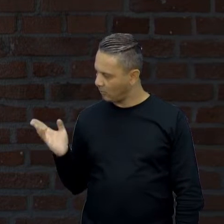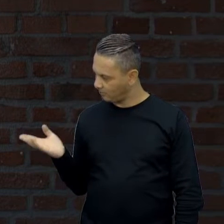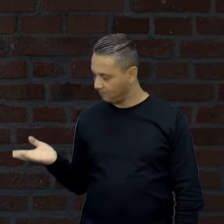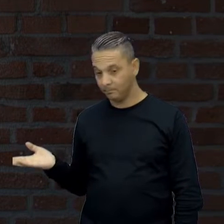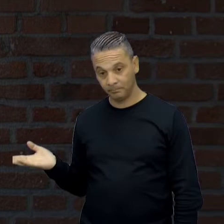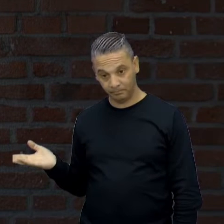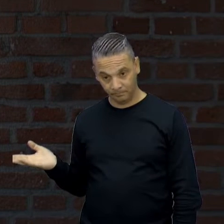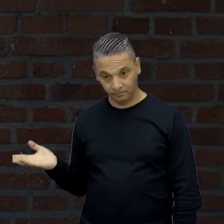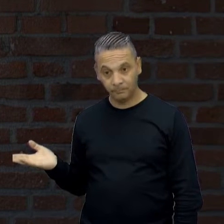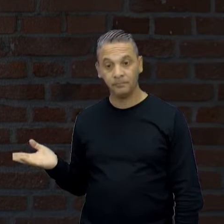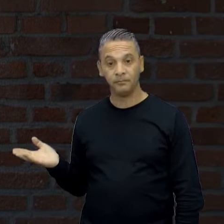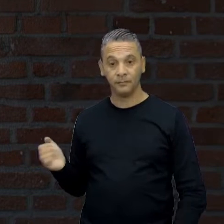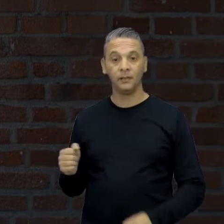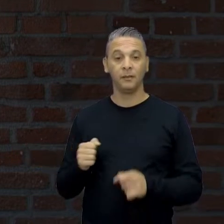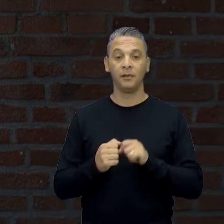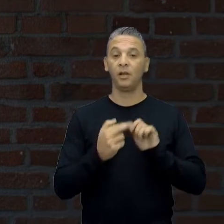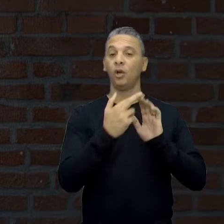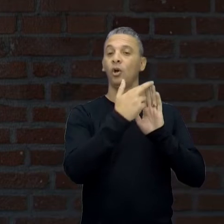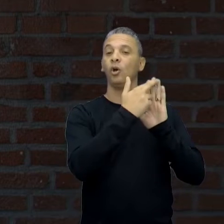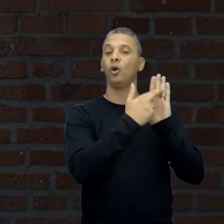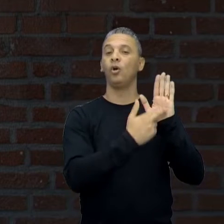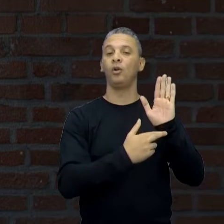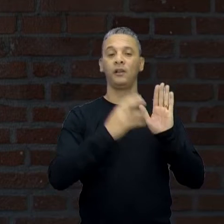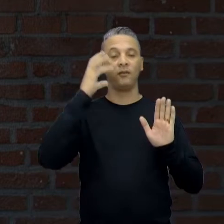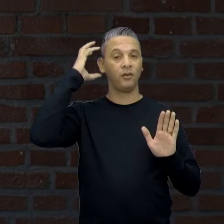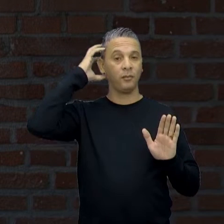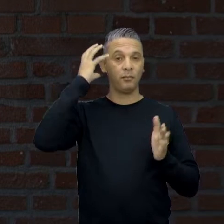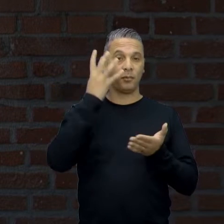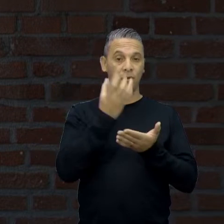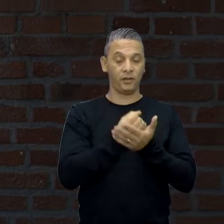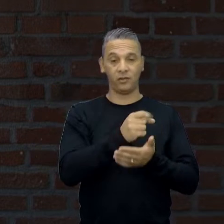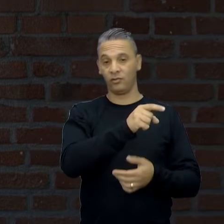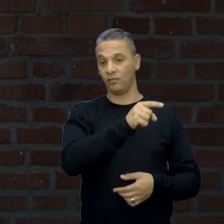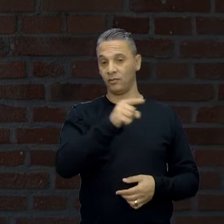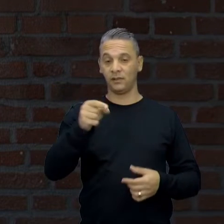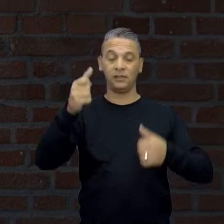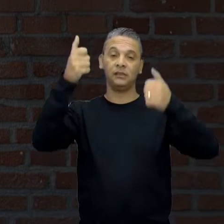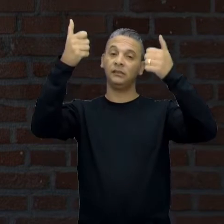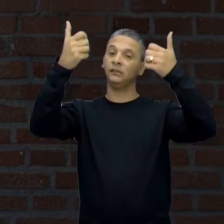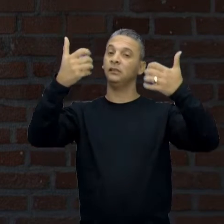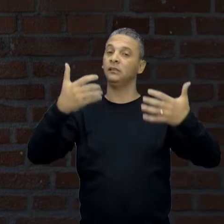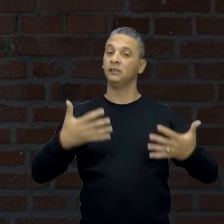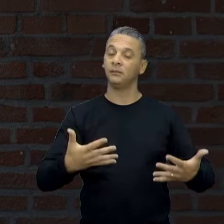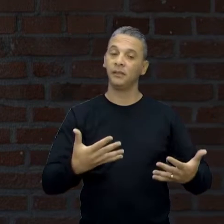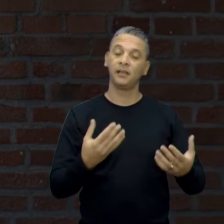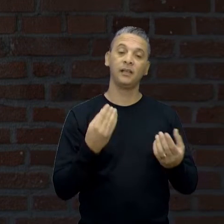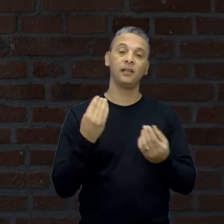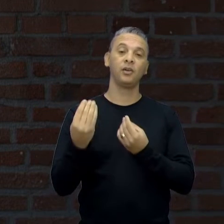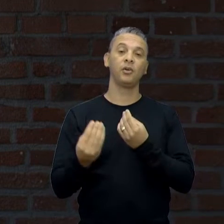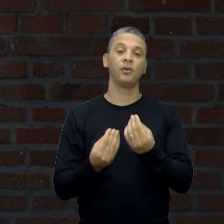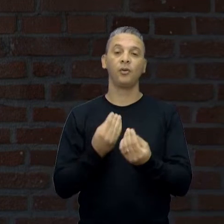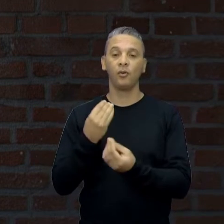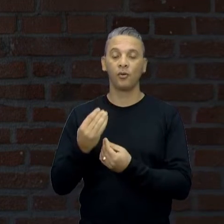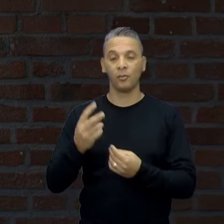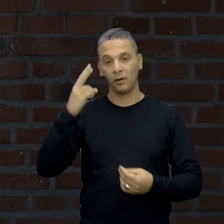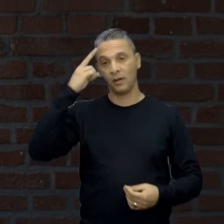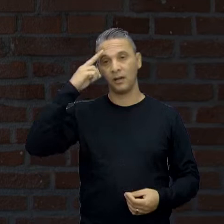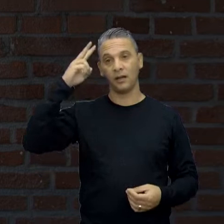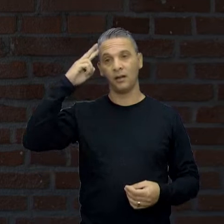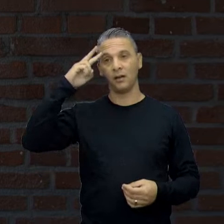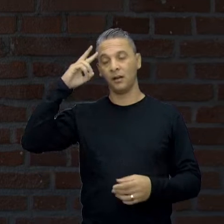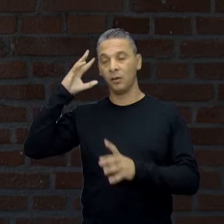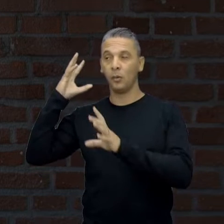e eu preparei um roteiro de podcast para vocês que fala um pouquinho aí sobre a história